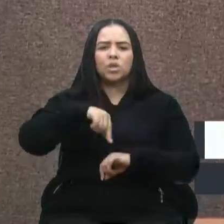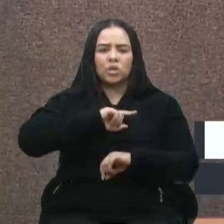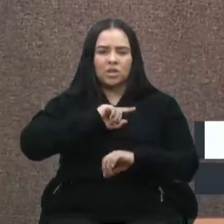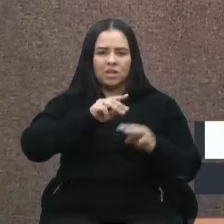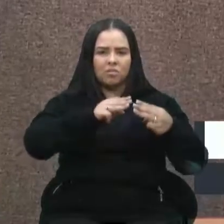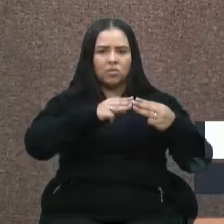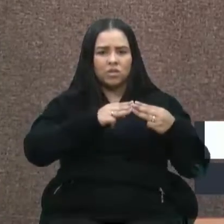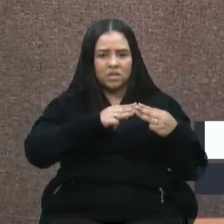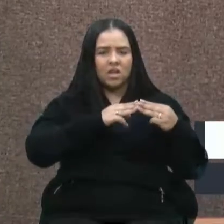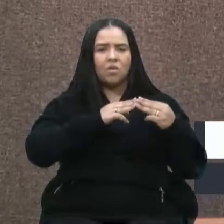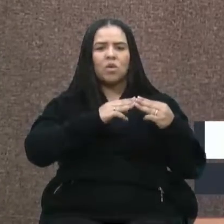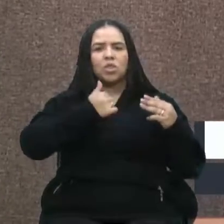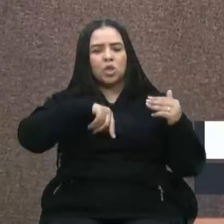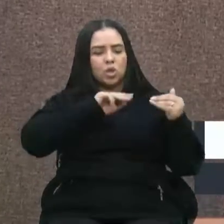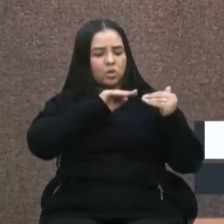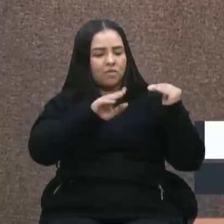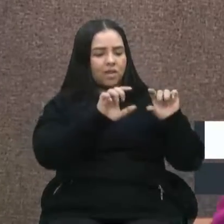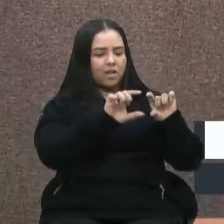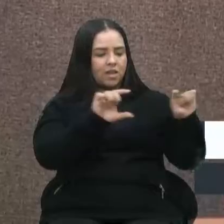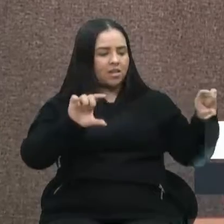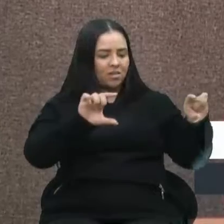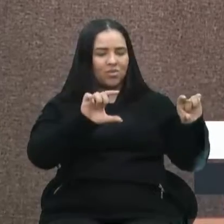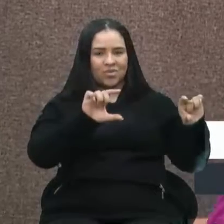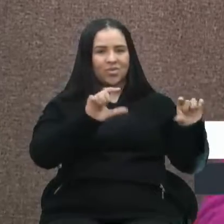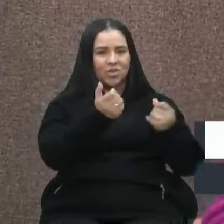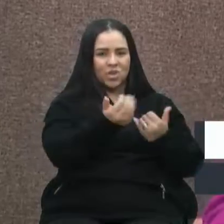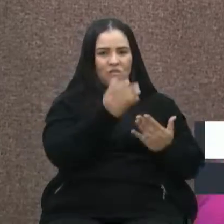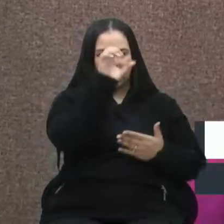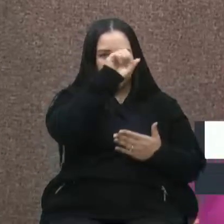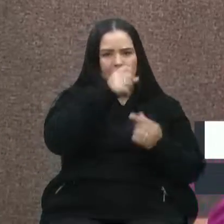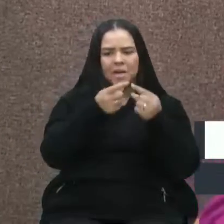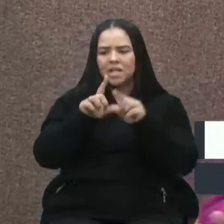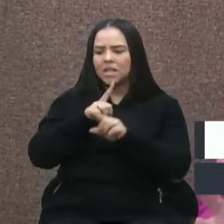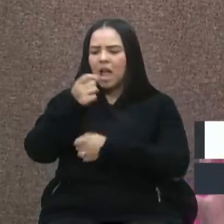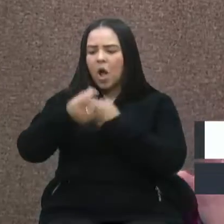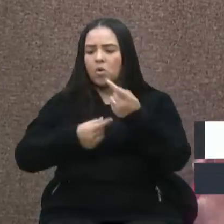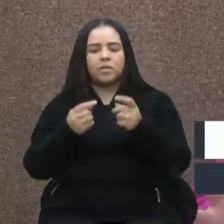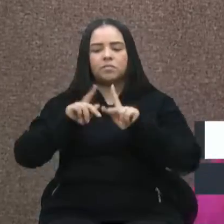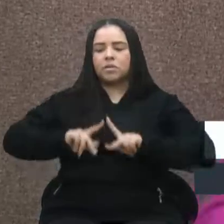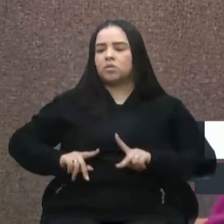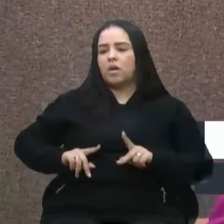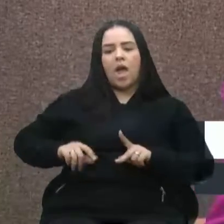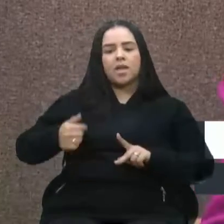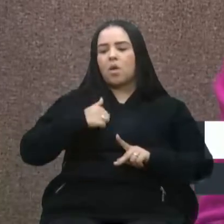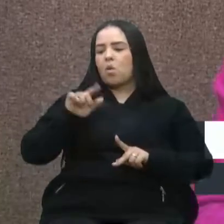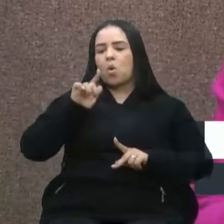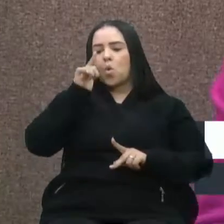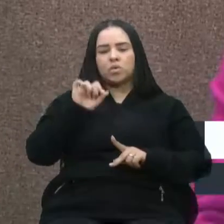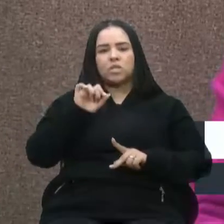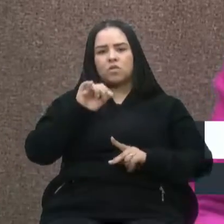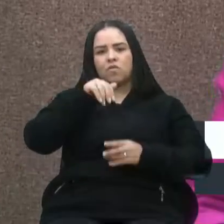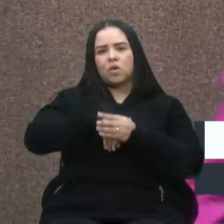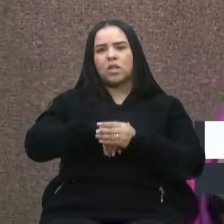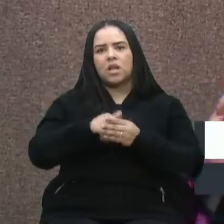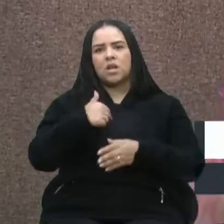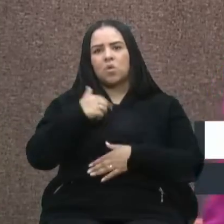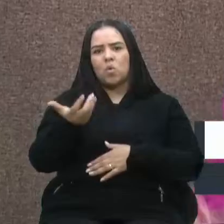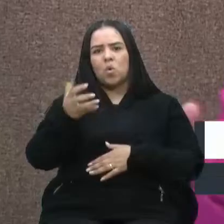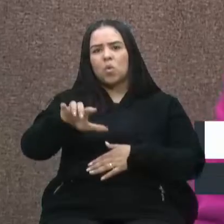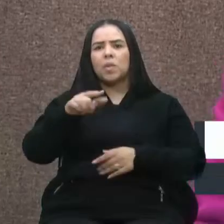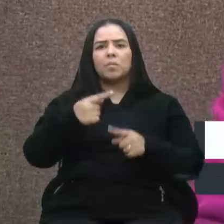descorda vamos daquele trecho e ainda assim algumas pessoas que colocaram não mas eu não consigo voltar dessa forma eu vou botar a